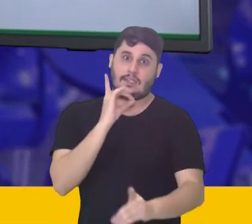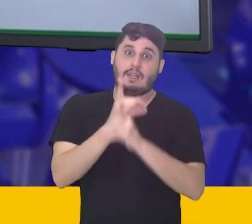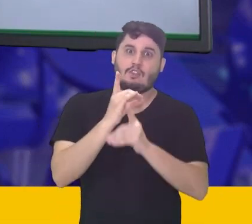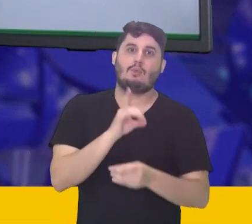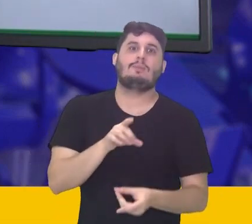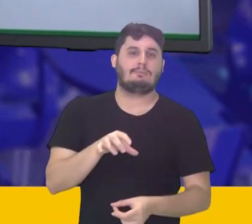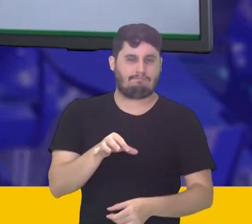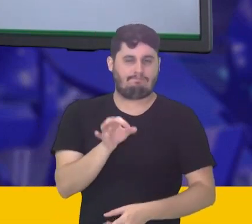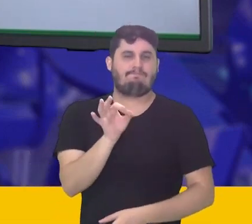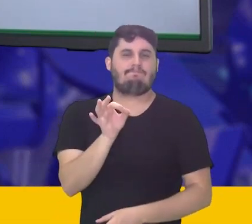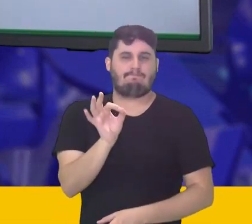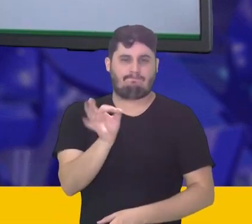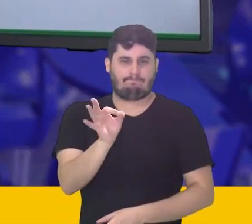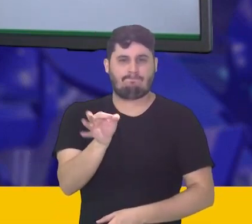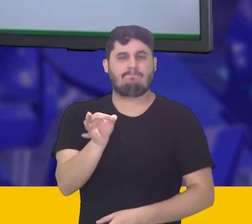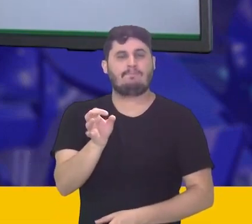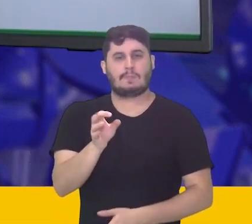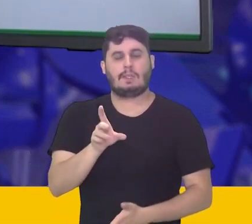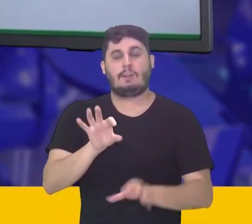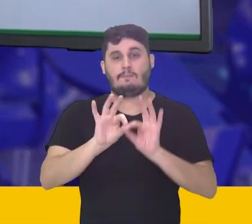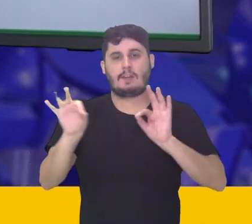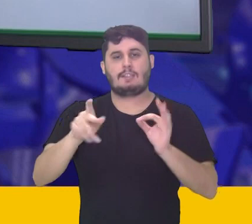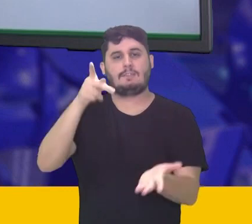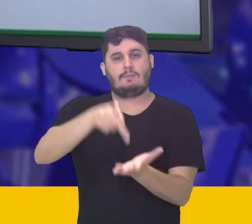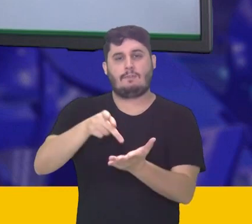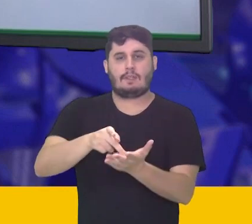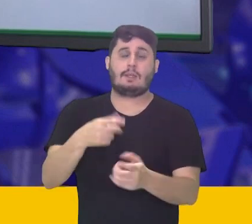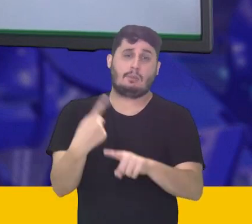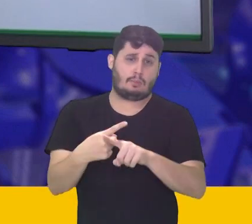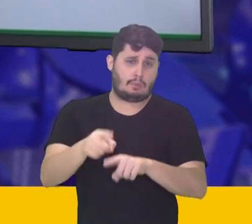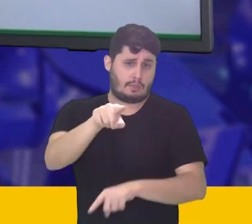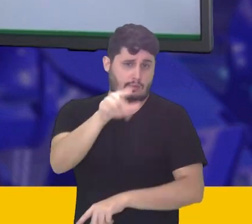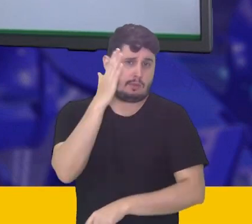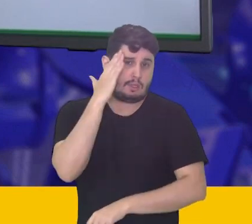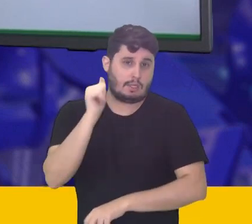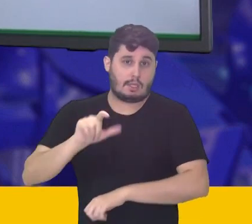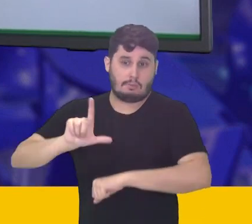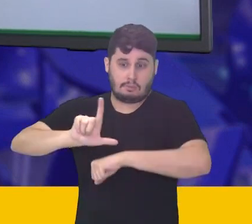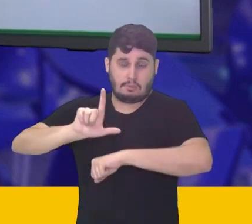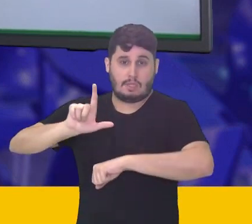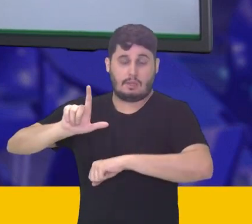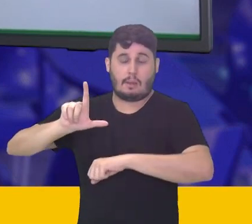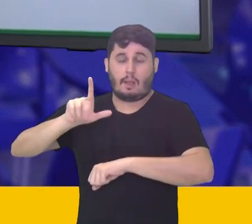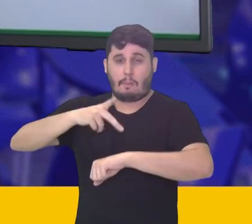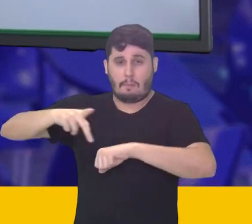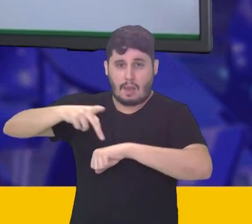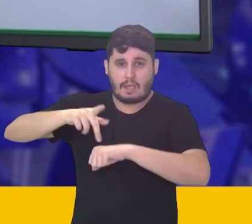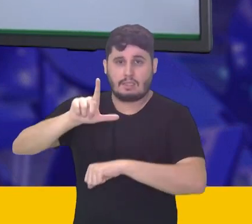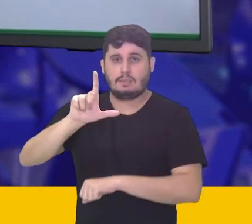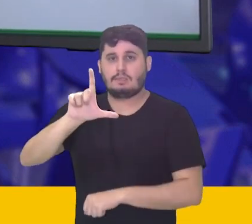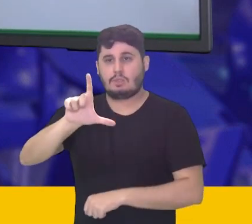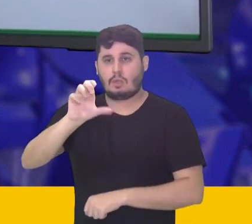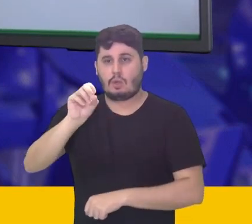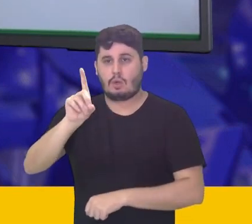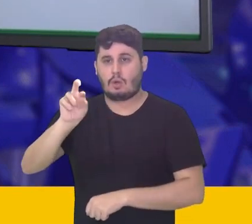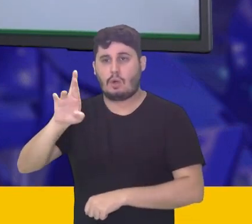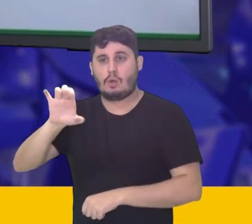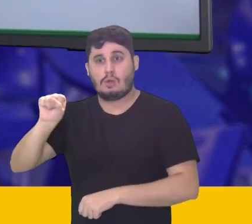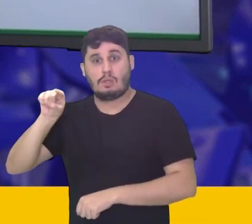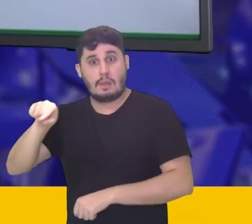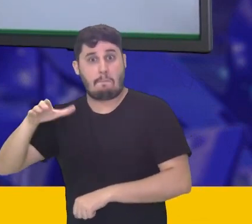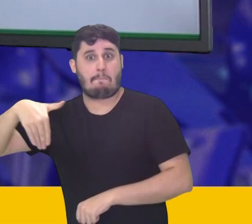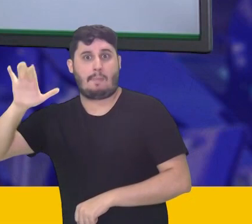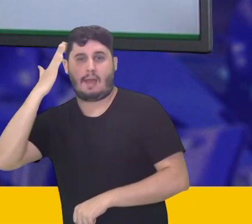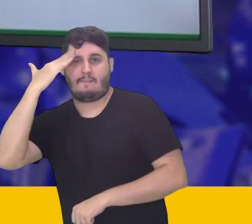certo? Como vocês sabem, Londres é uma cidade muito mais populosa, conhecida e famosa do